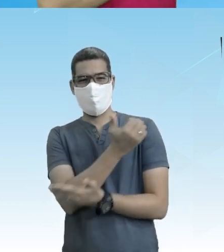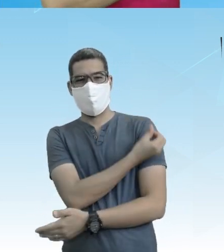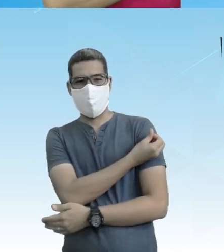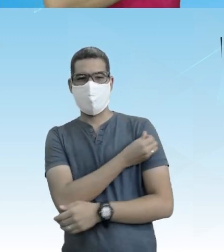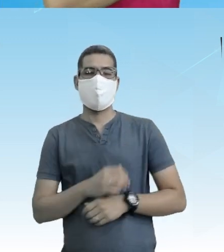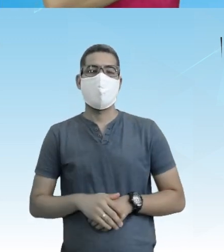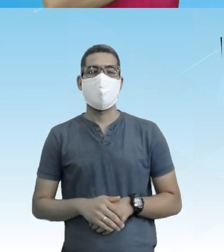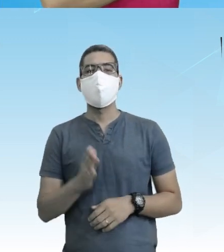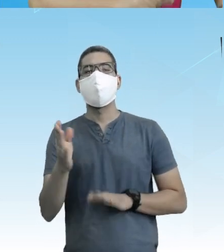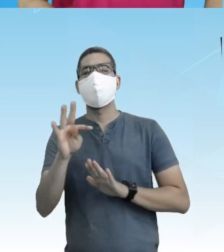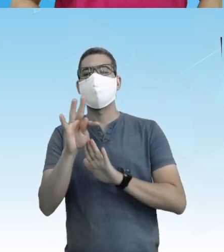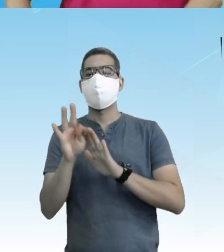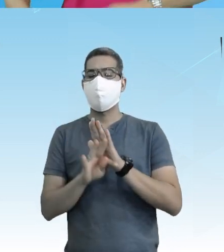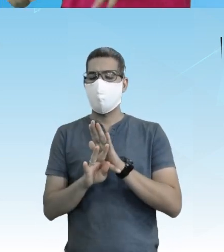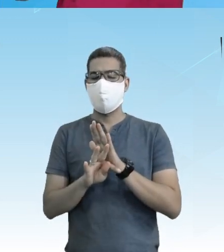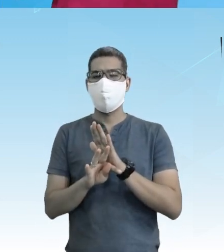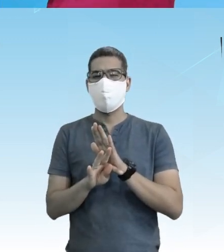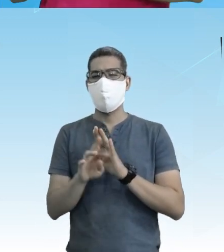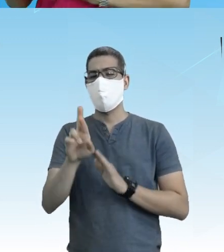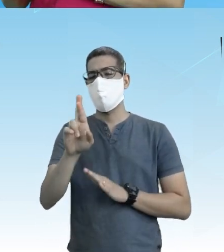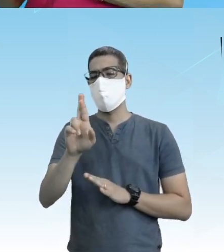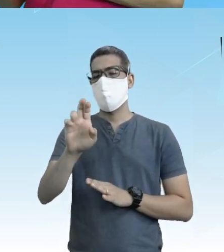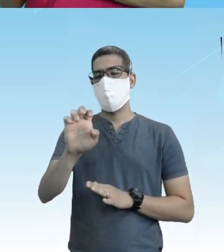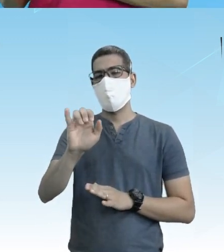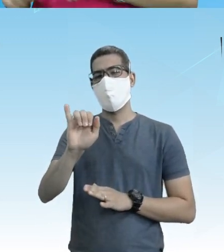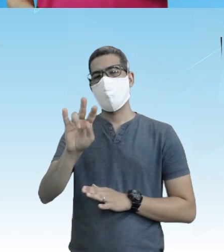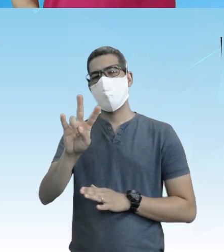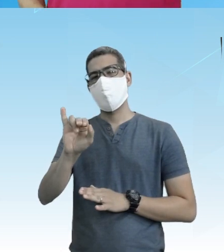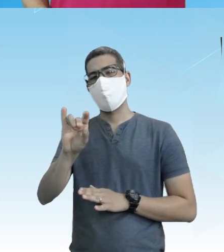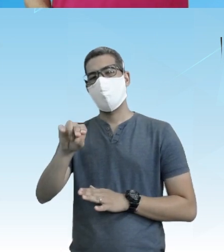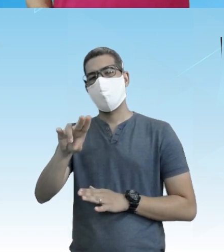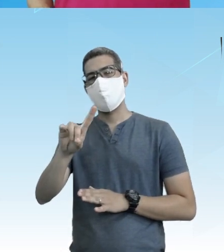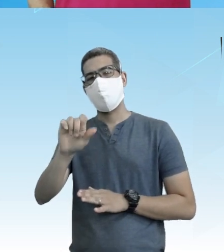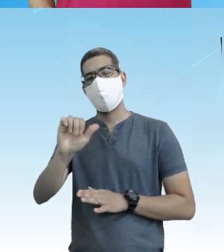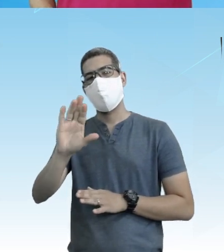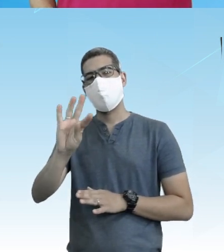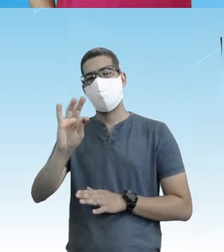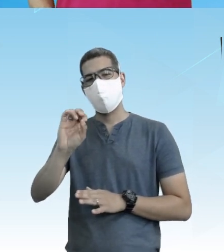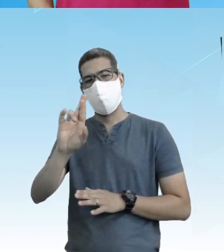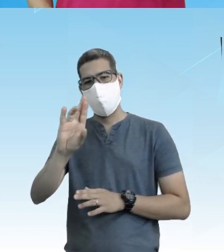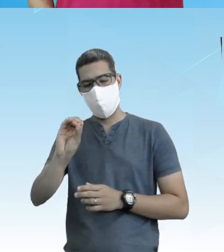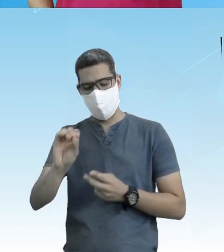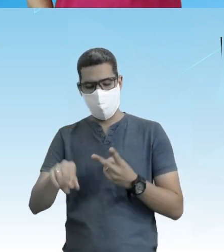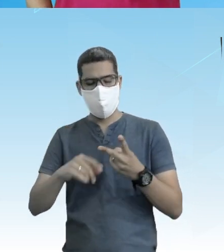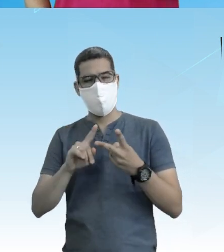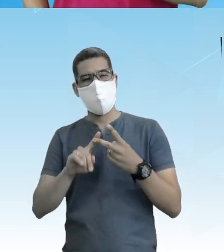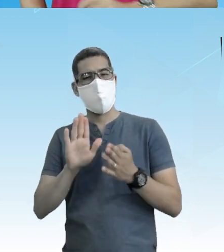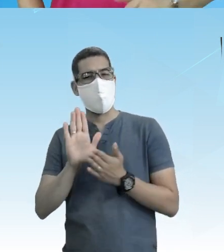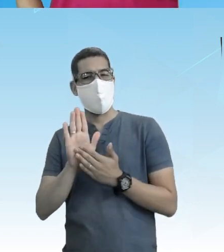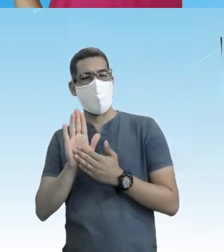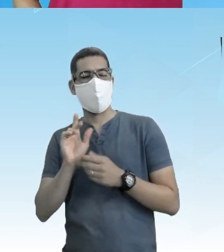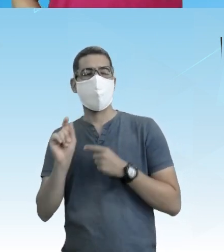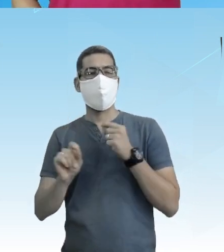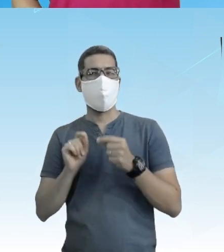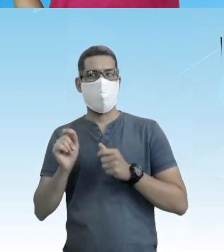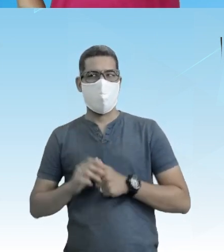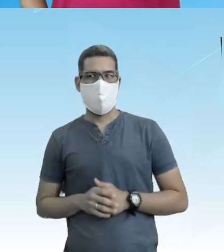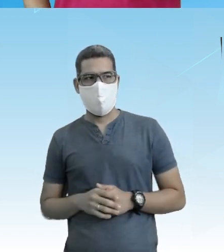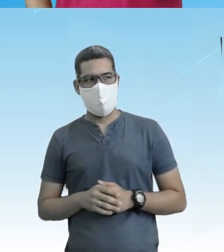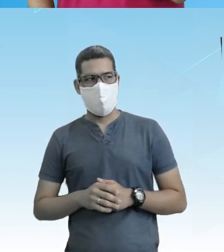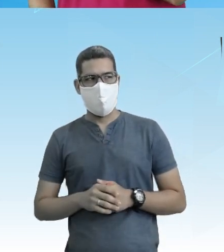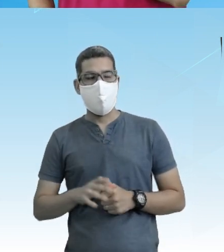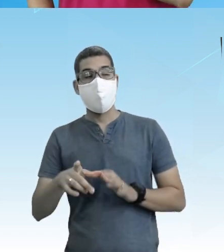texto reivindicatório? O que é um texto propositivo? Nós vamos conhecê-lo, mas agora é a hora do